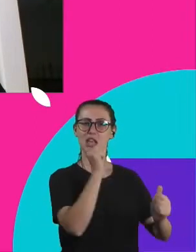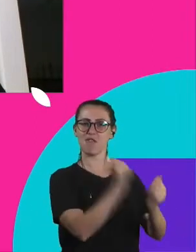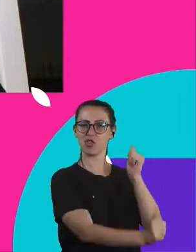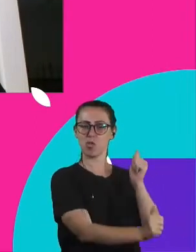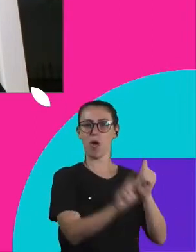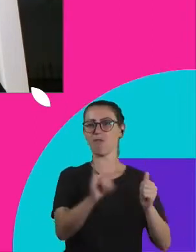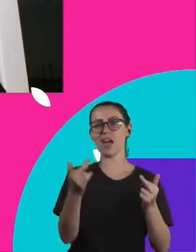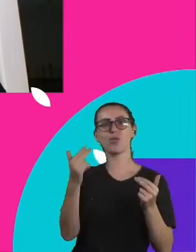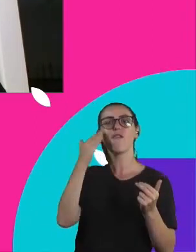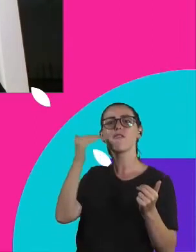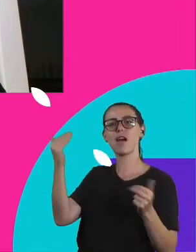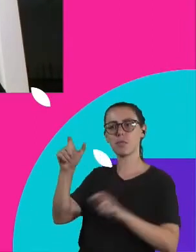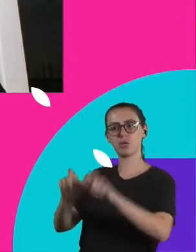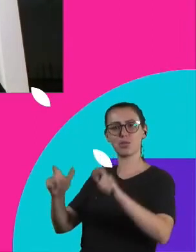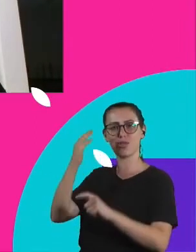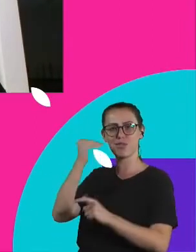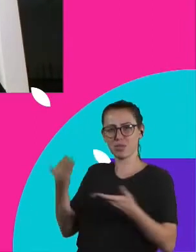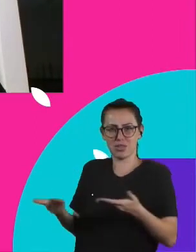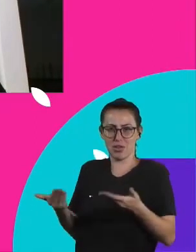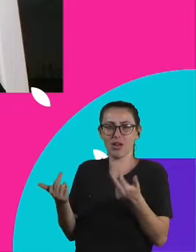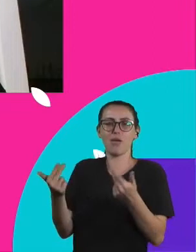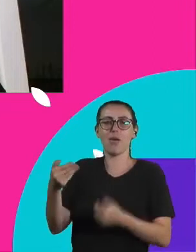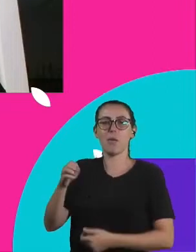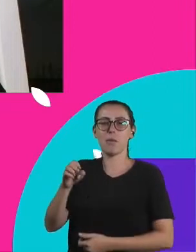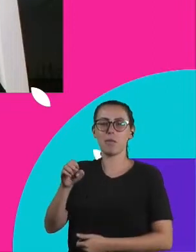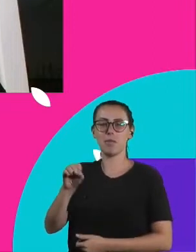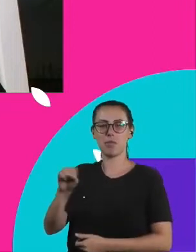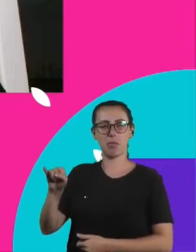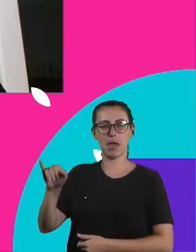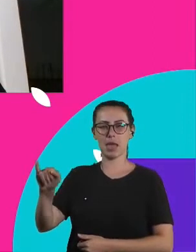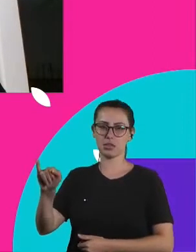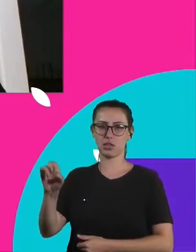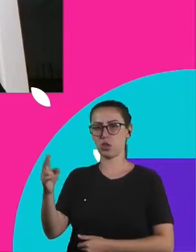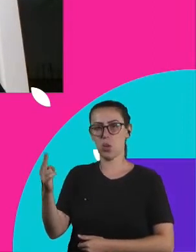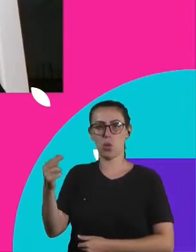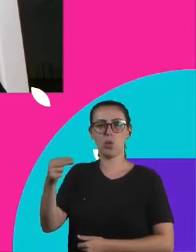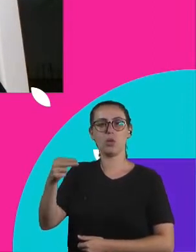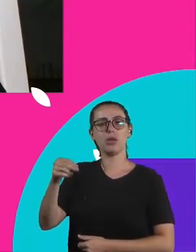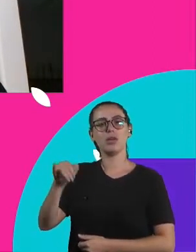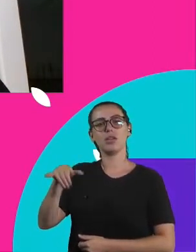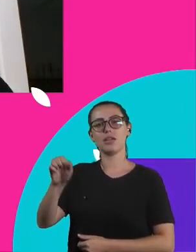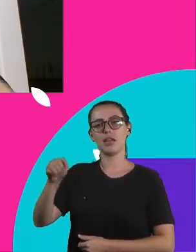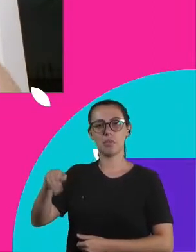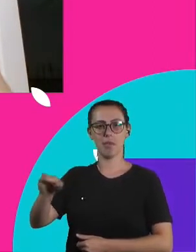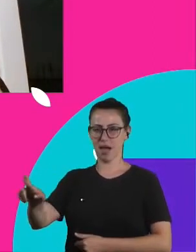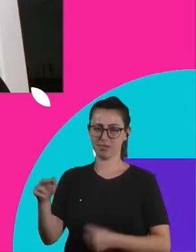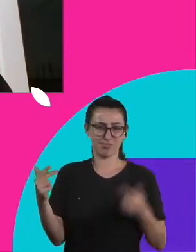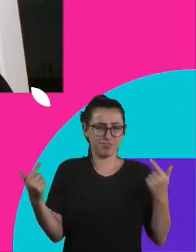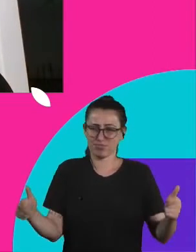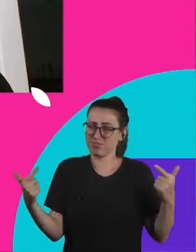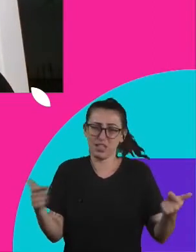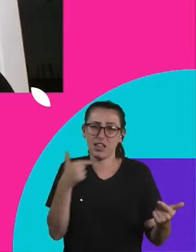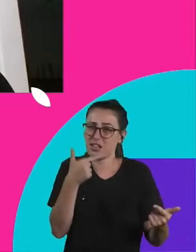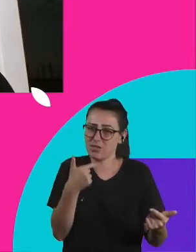Messi. A gente precisa entender que a grande maioria dos jogadores de futebol serão de time pequeno, que é a maioria que tem.